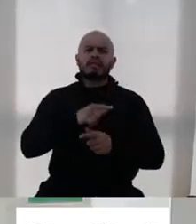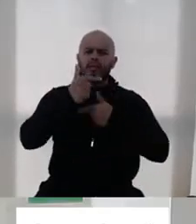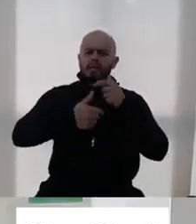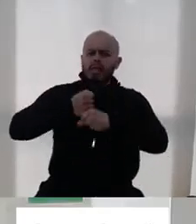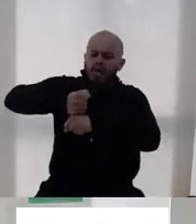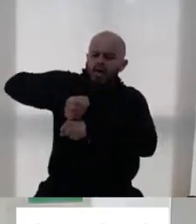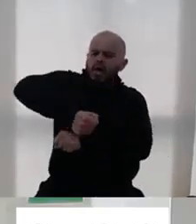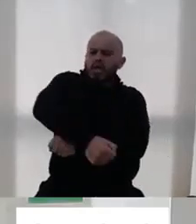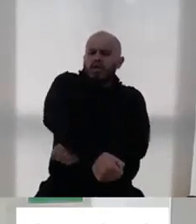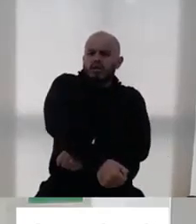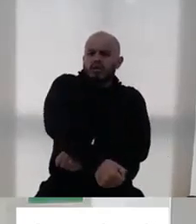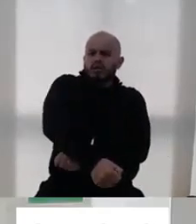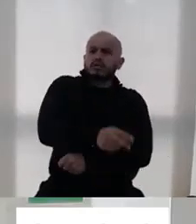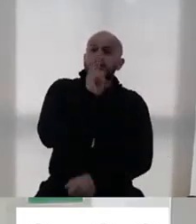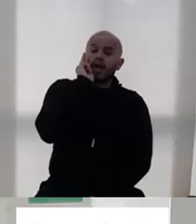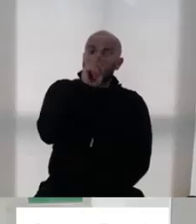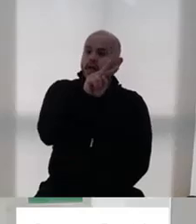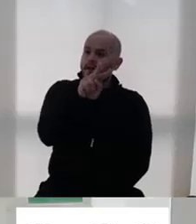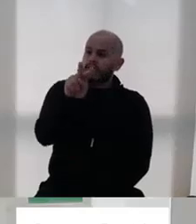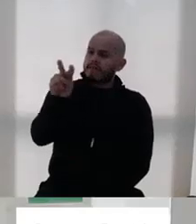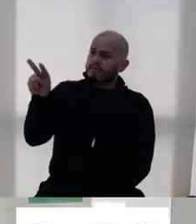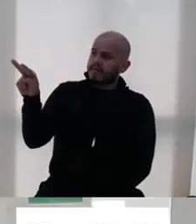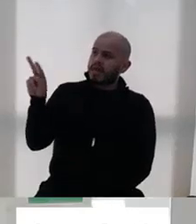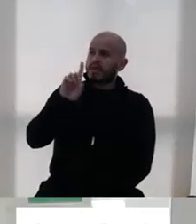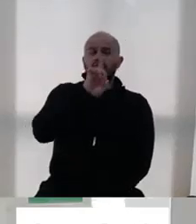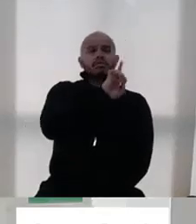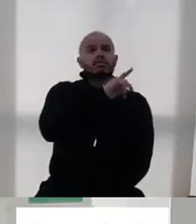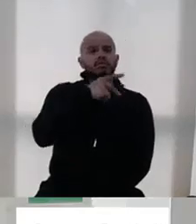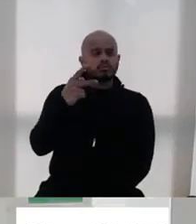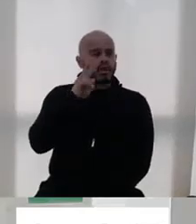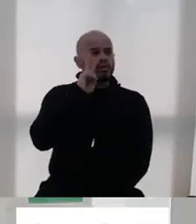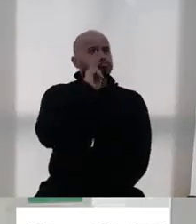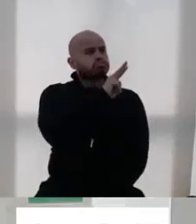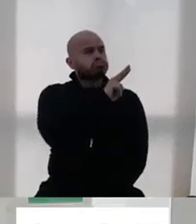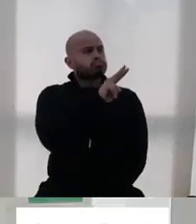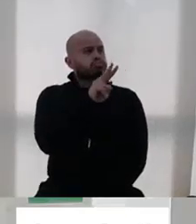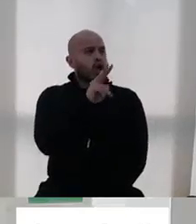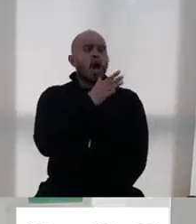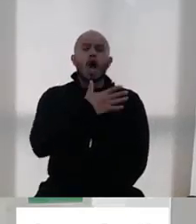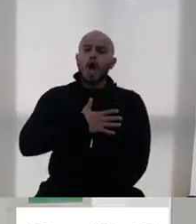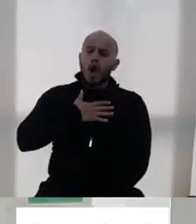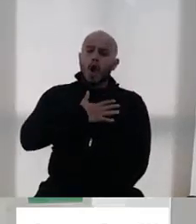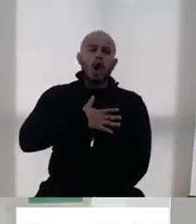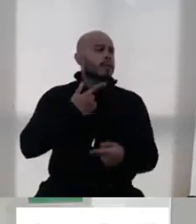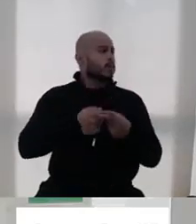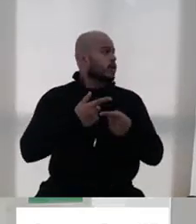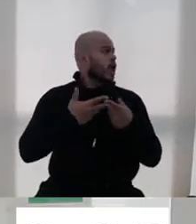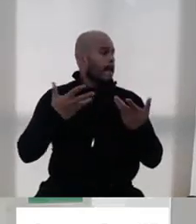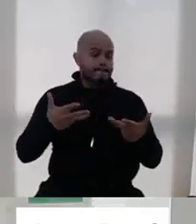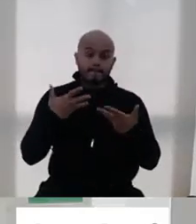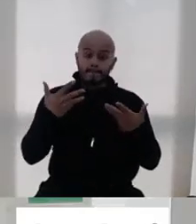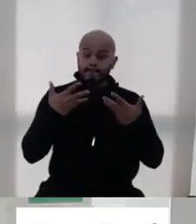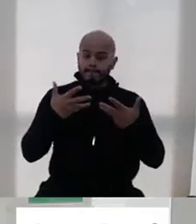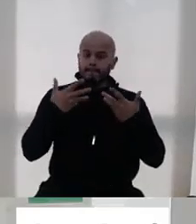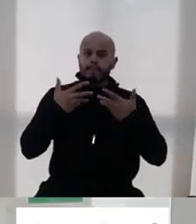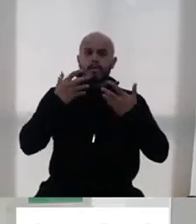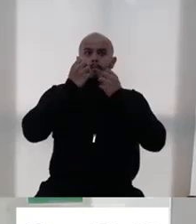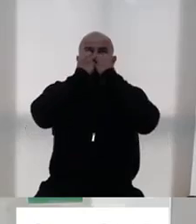defensores uma alegria que eu gosto de ter pelo trabalho. Mas